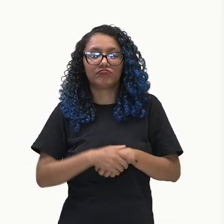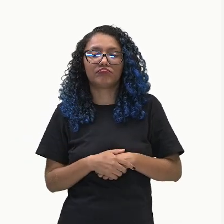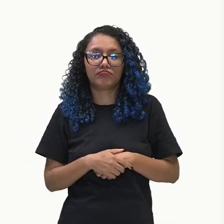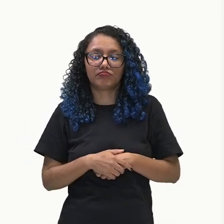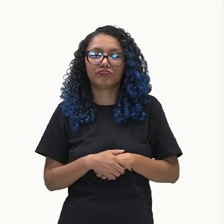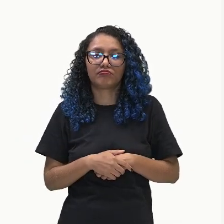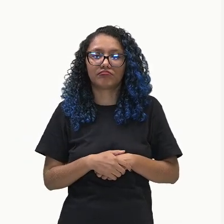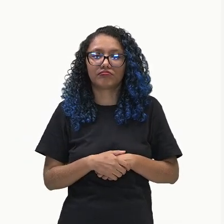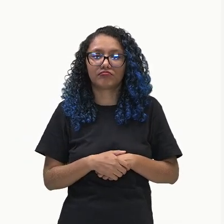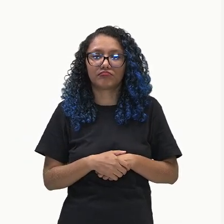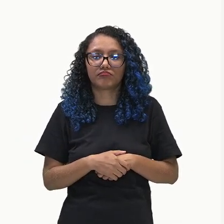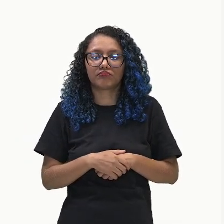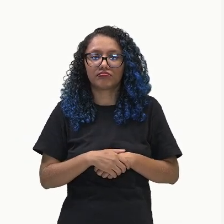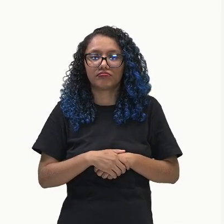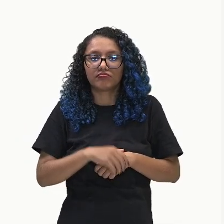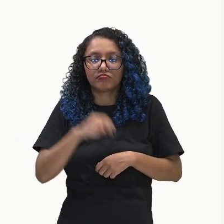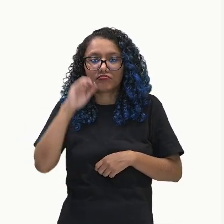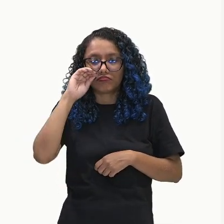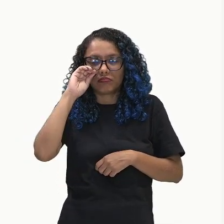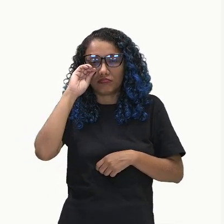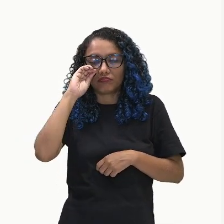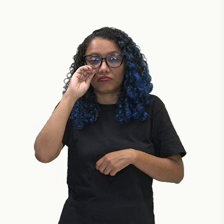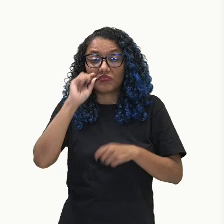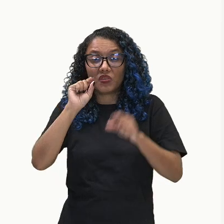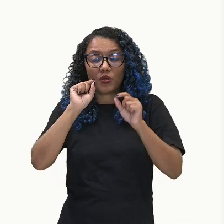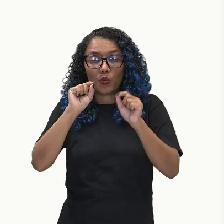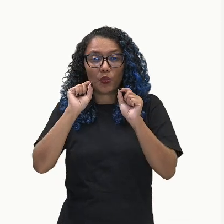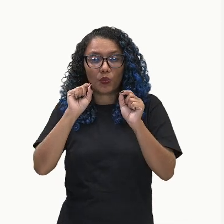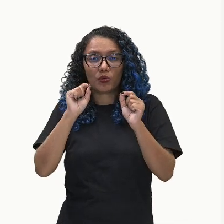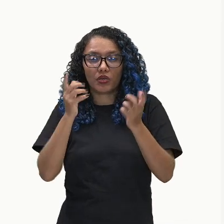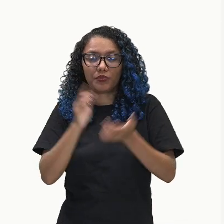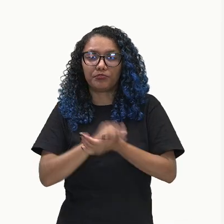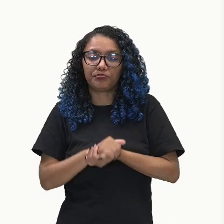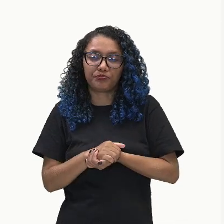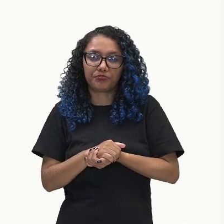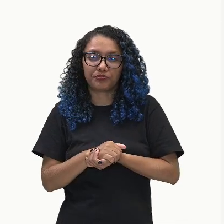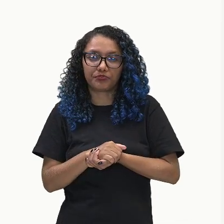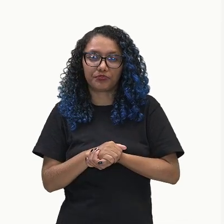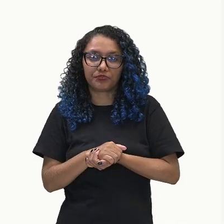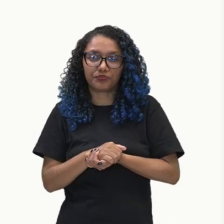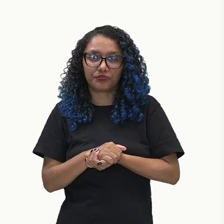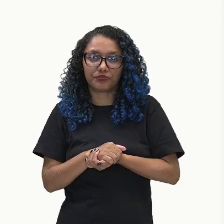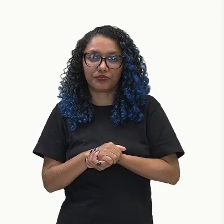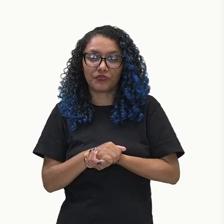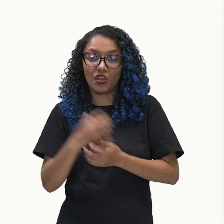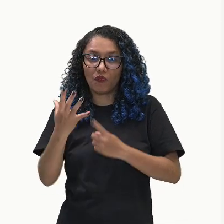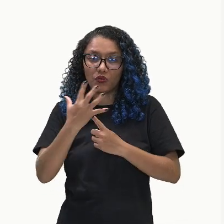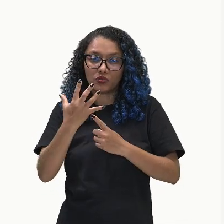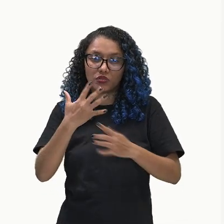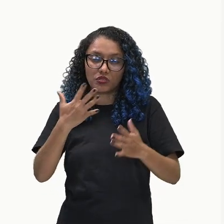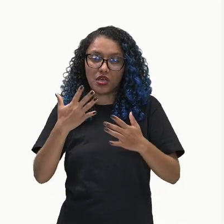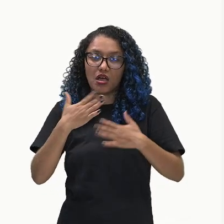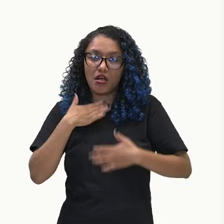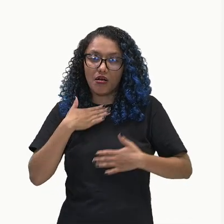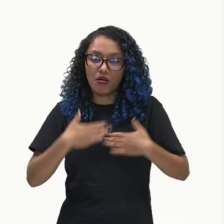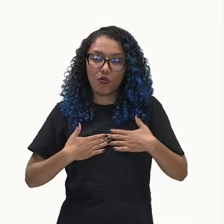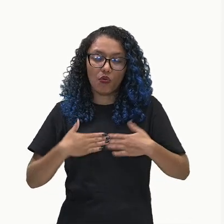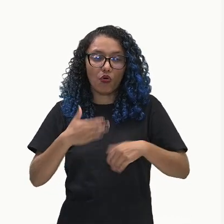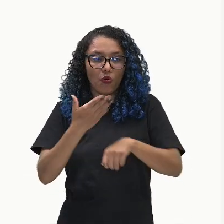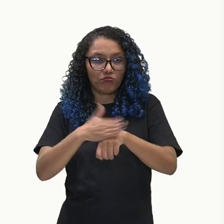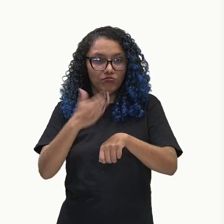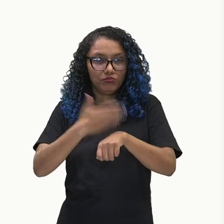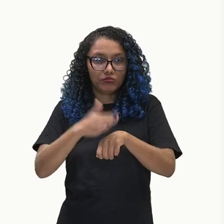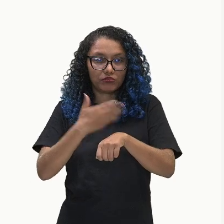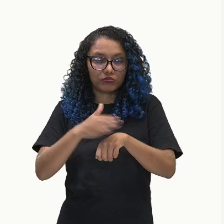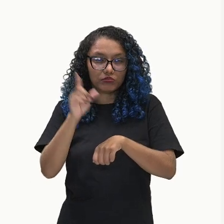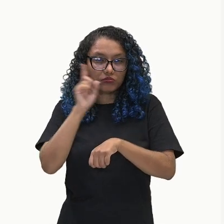de todo esse comando ali das nossas ações, das nossas atividades corporais que